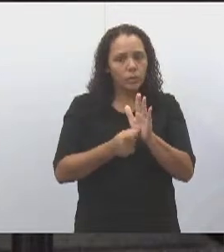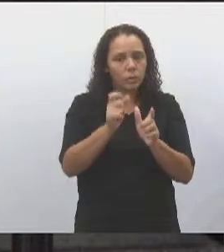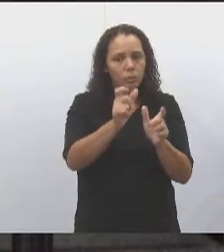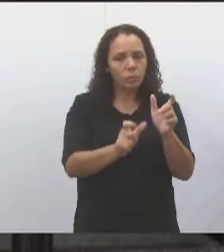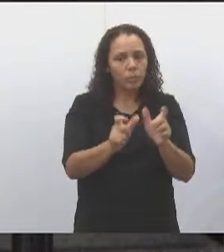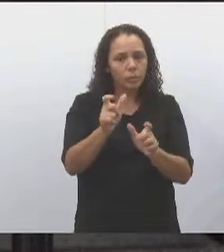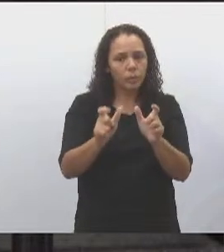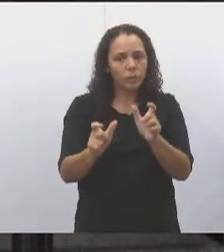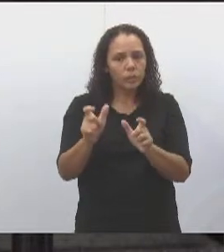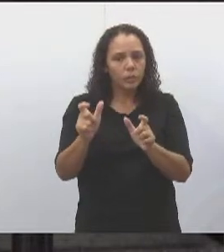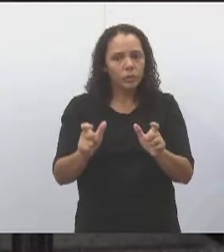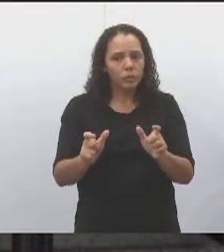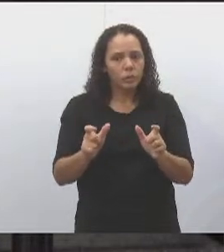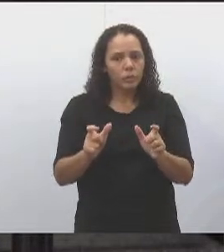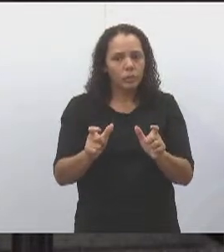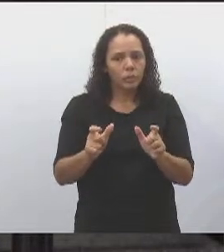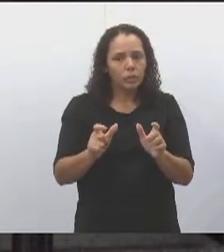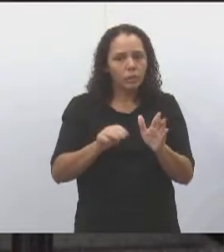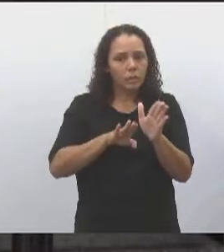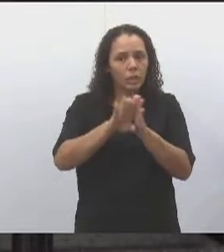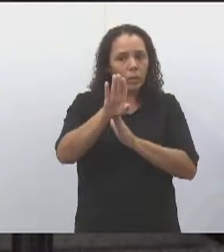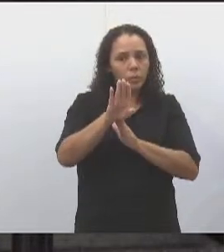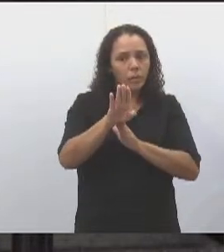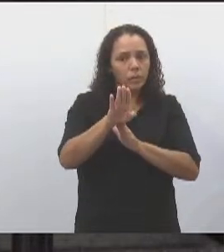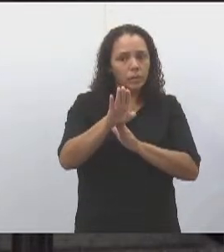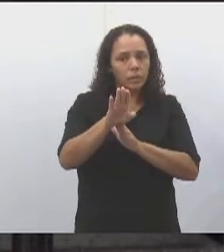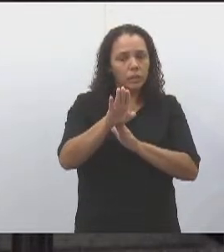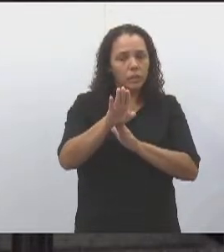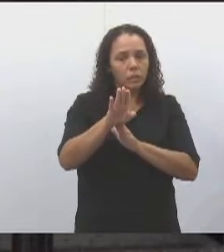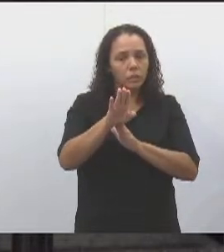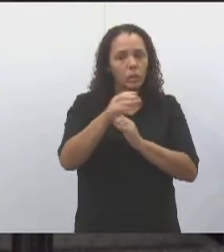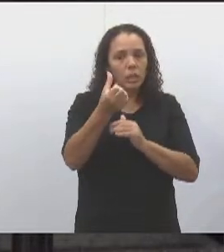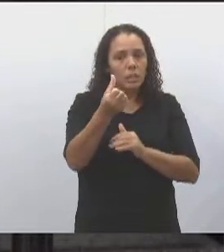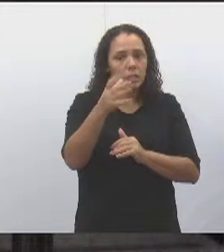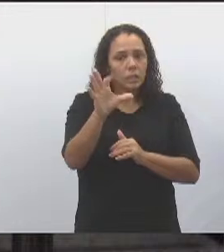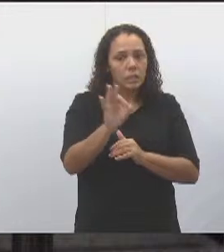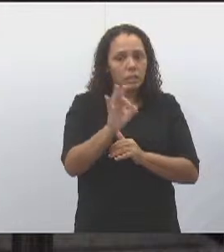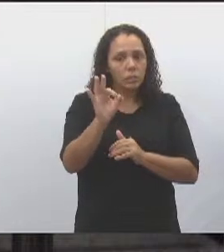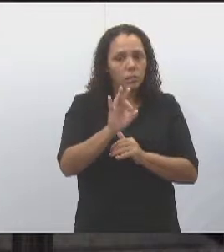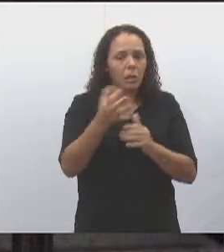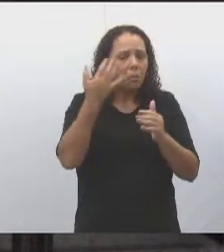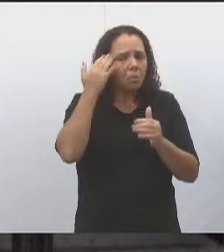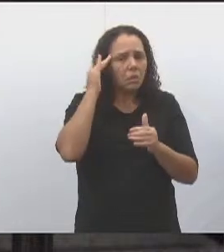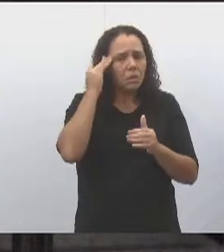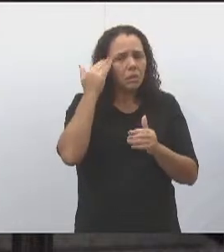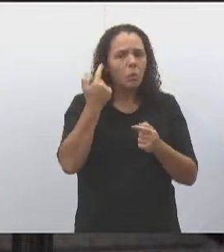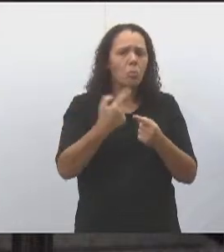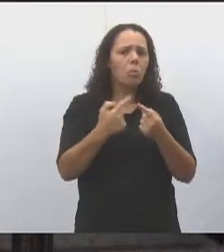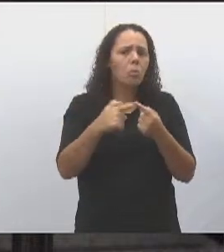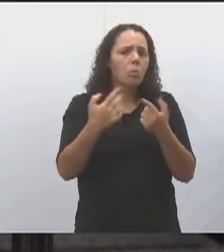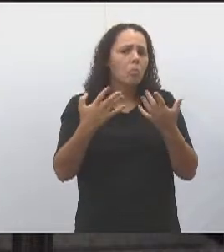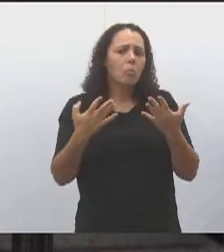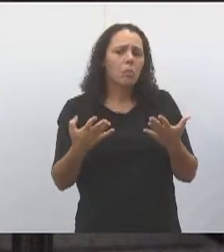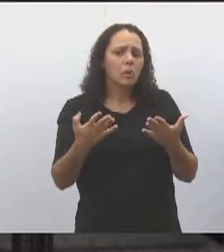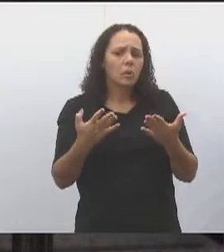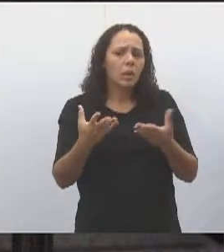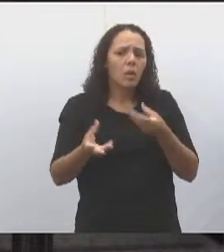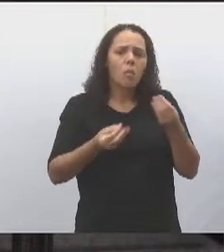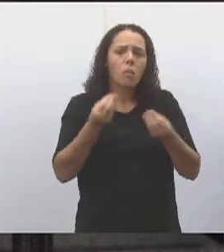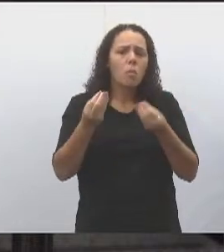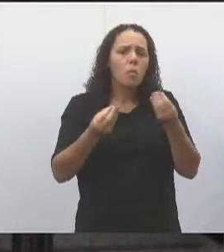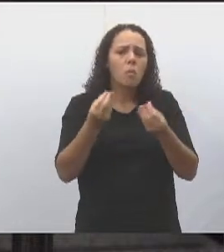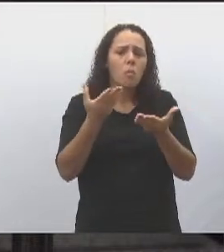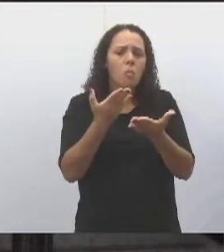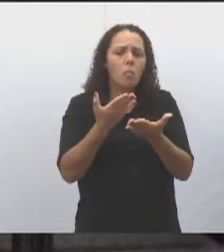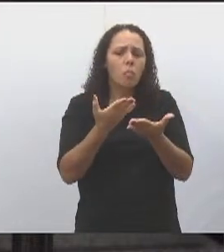enxugar a máquina da secretaria, está aumentando acima da inflação, 6%. Eu queria entender por que foi, como que foi se dado